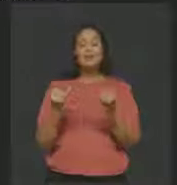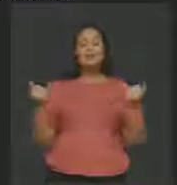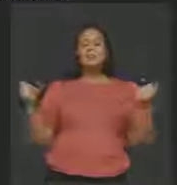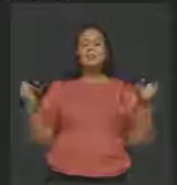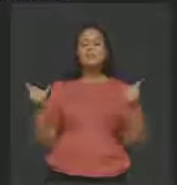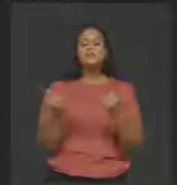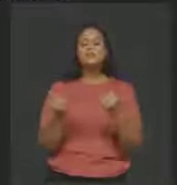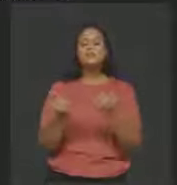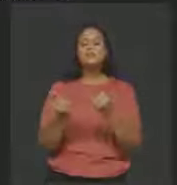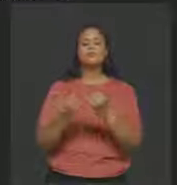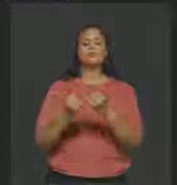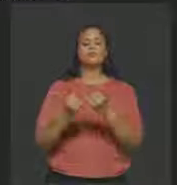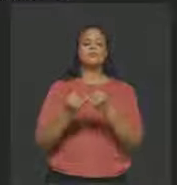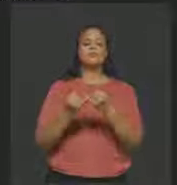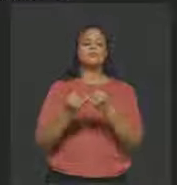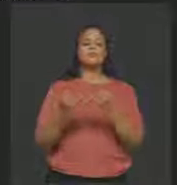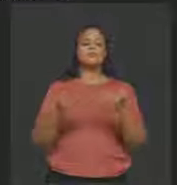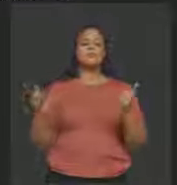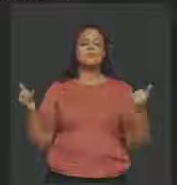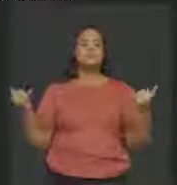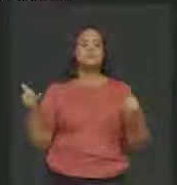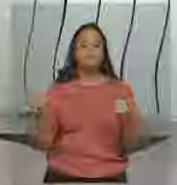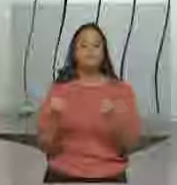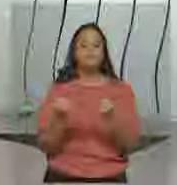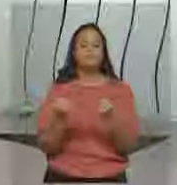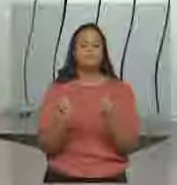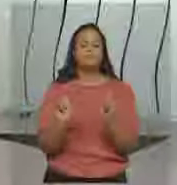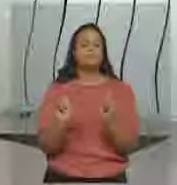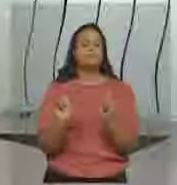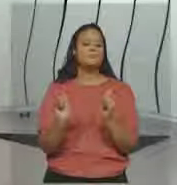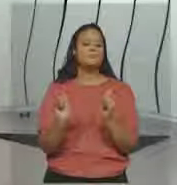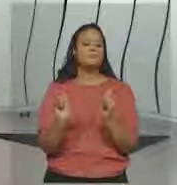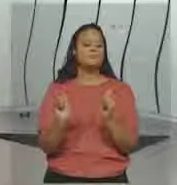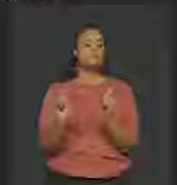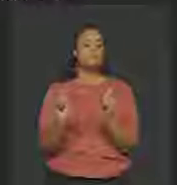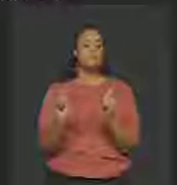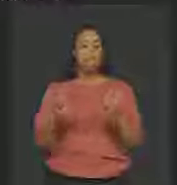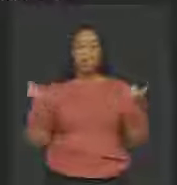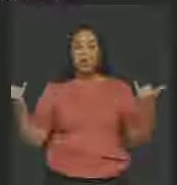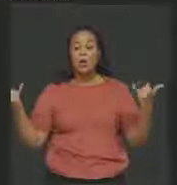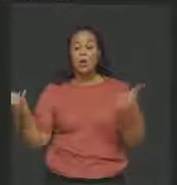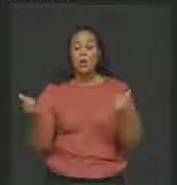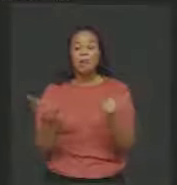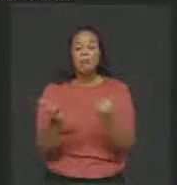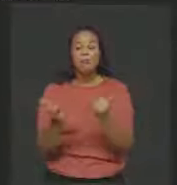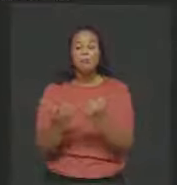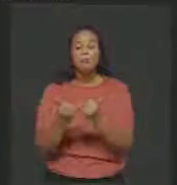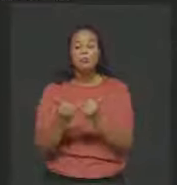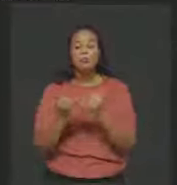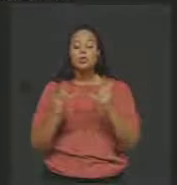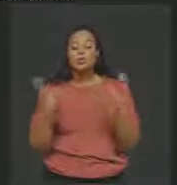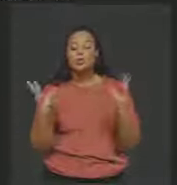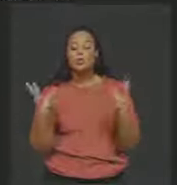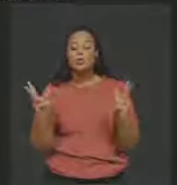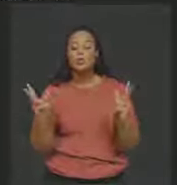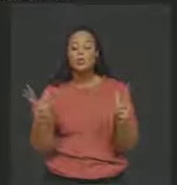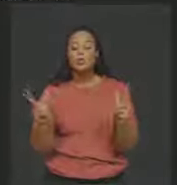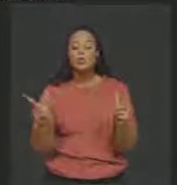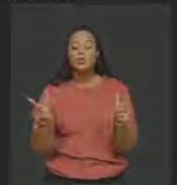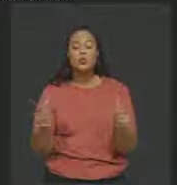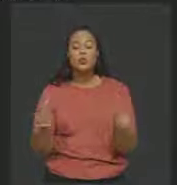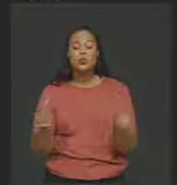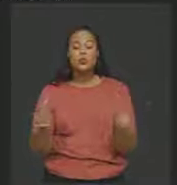que é ser um circuito fechado e um circuito aberto? O circuito fechado é quando todos os componentes do circuito